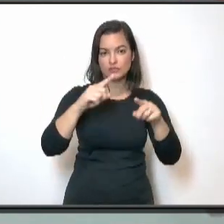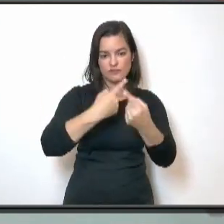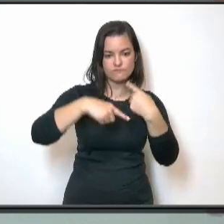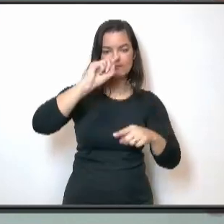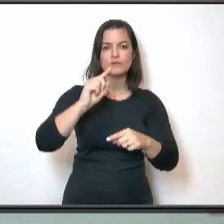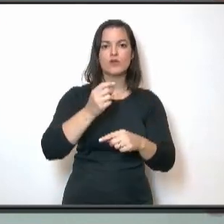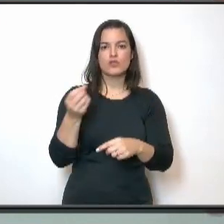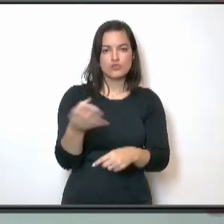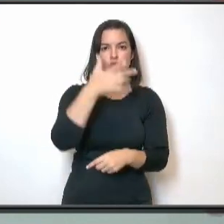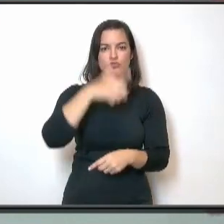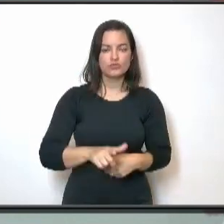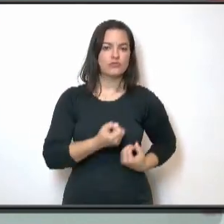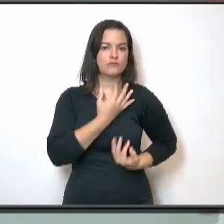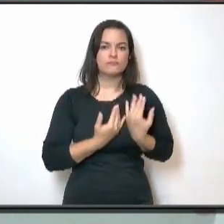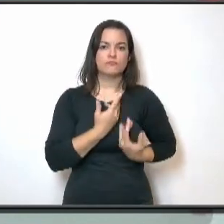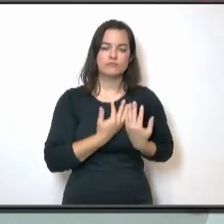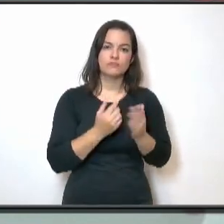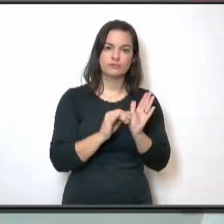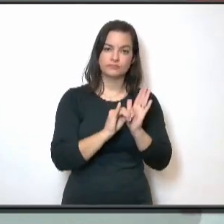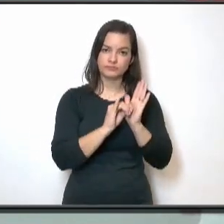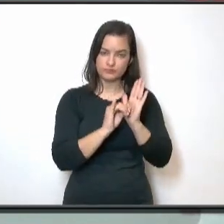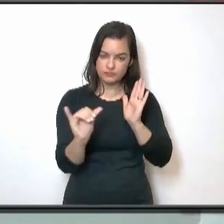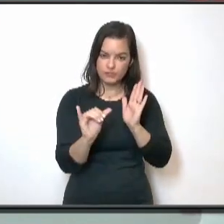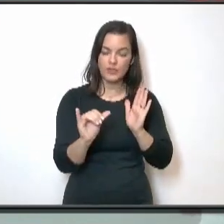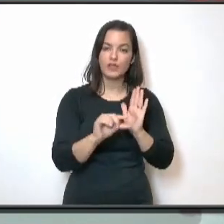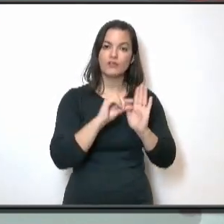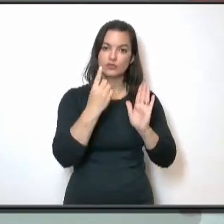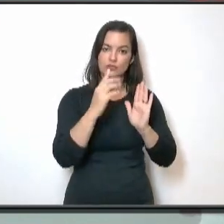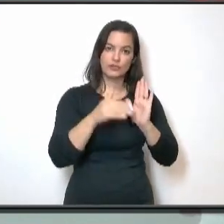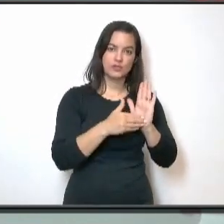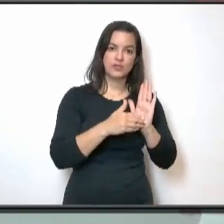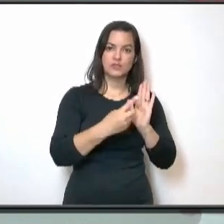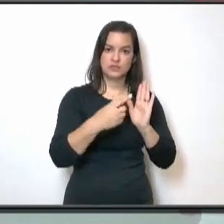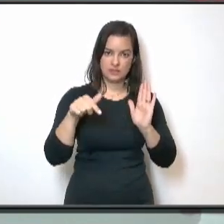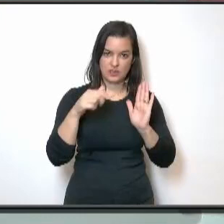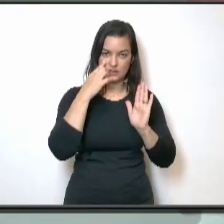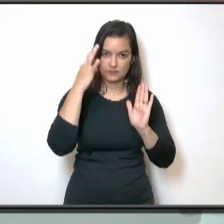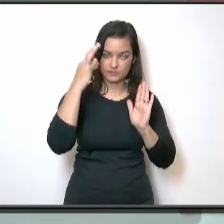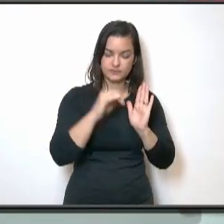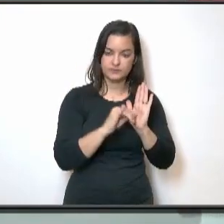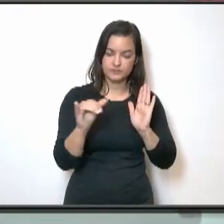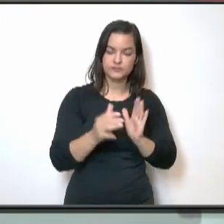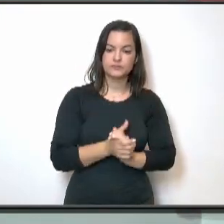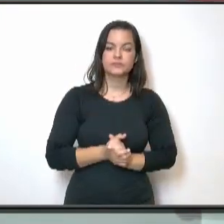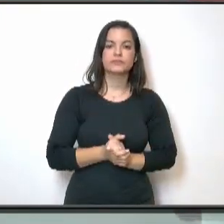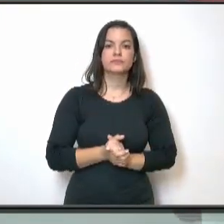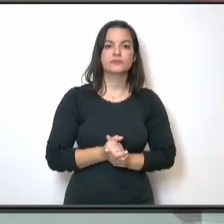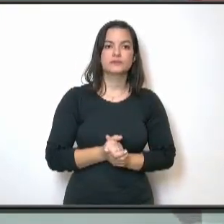Assim diz a Escritura Sagrada, João capítulo 21, do verso 1 ao verso número 17.